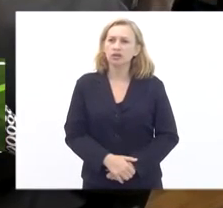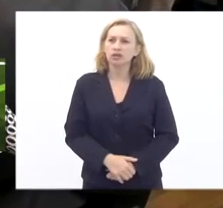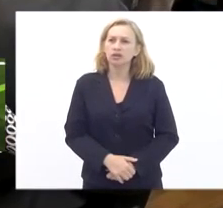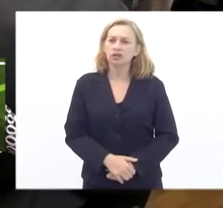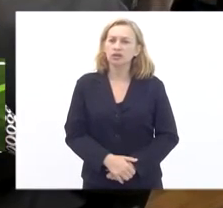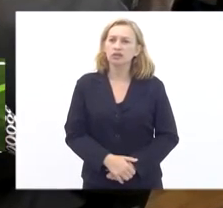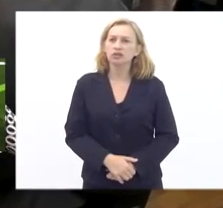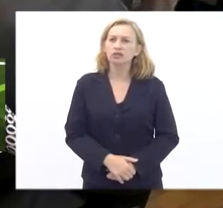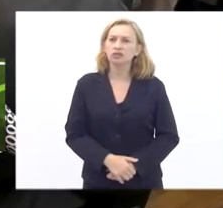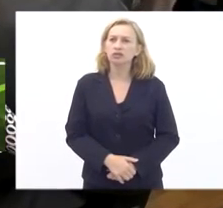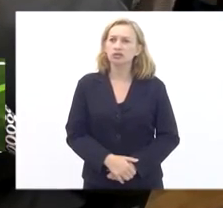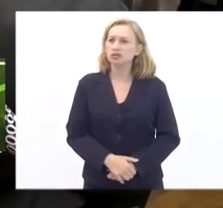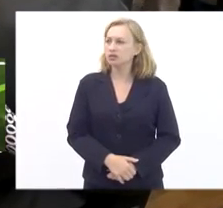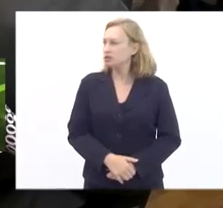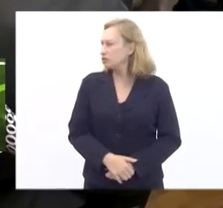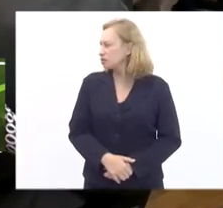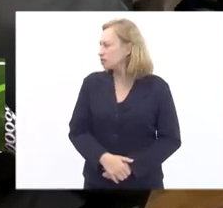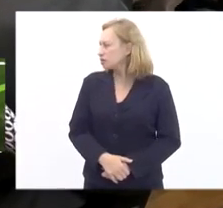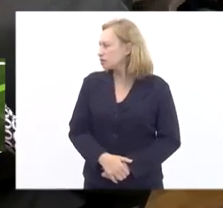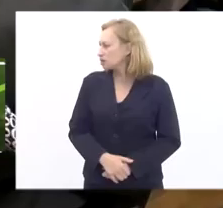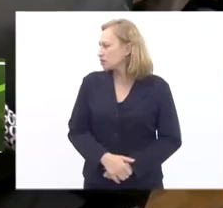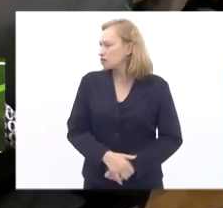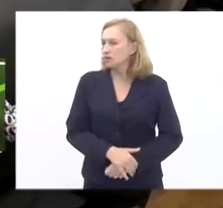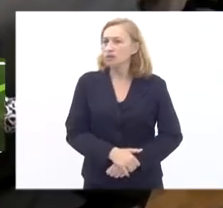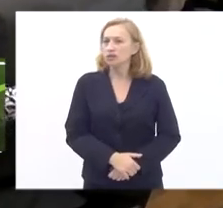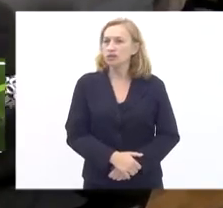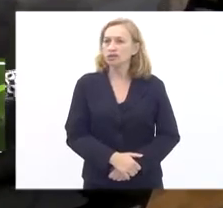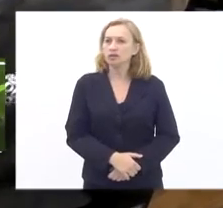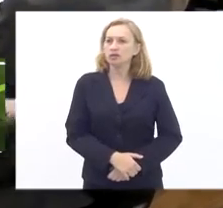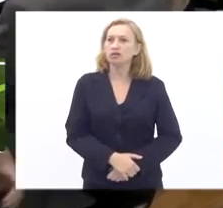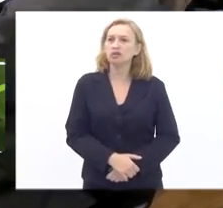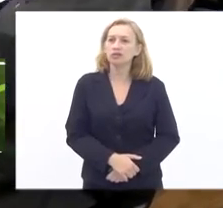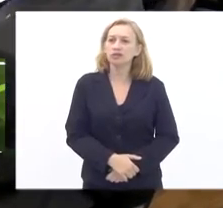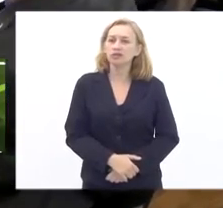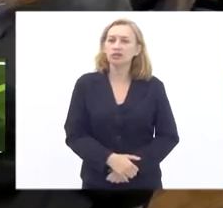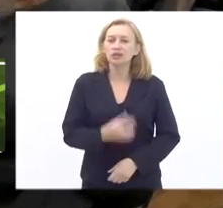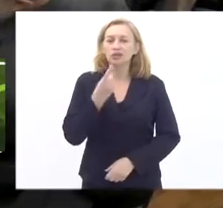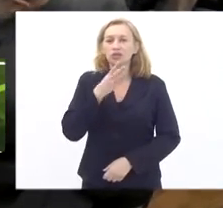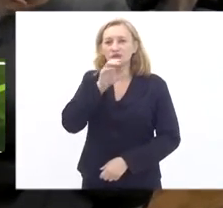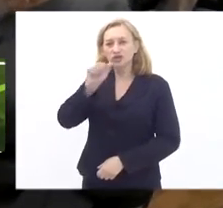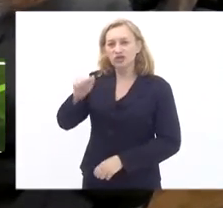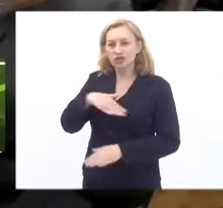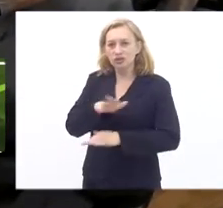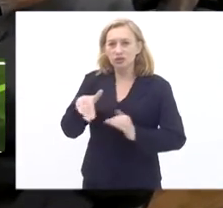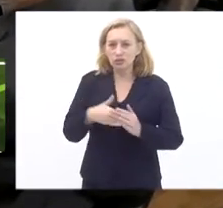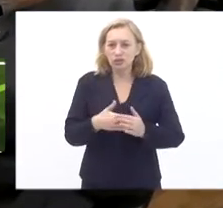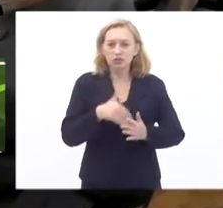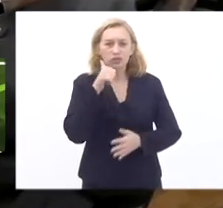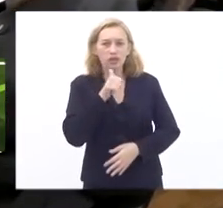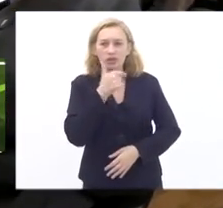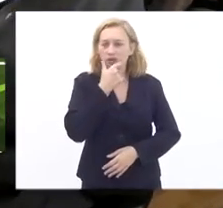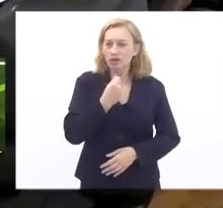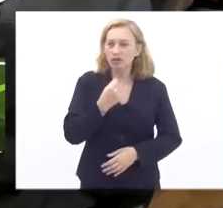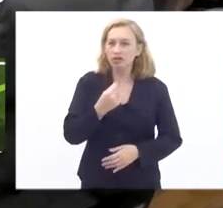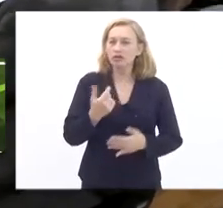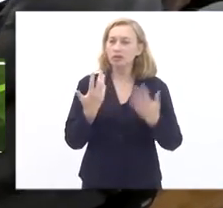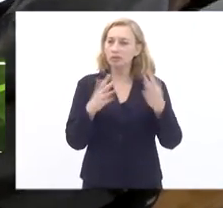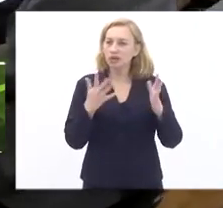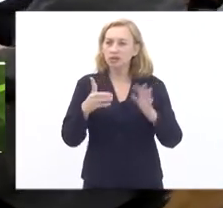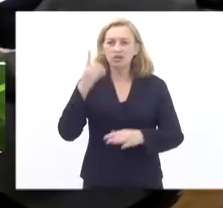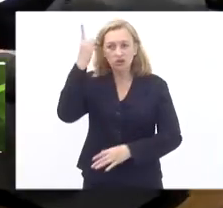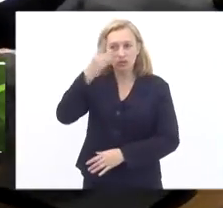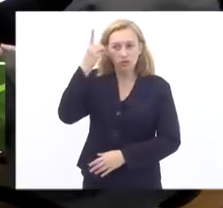Está aberto o som já? Está aberto? Bom dia. Bom dia a todas e a todos. Quero cumprimentar os parlamentares através